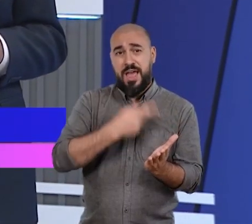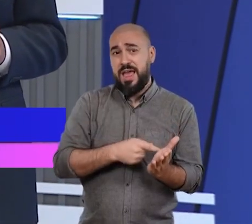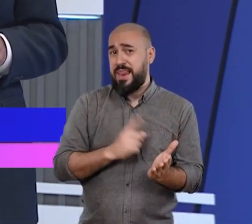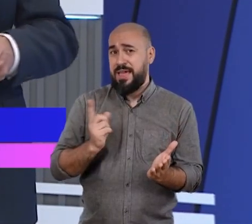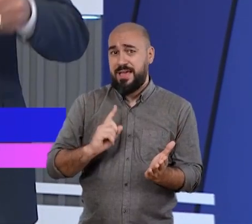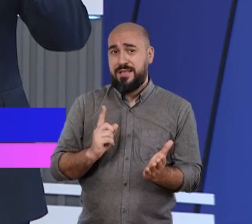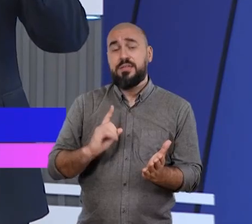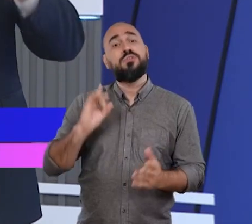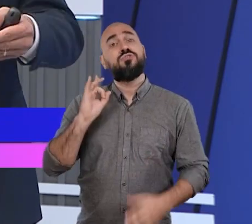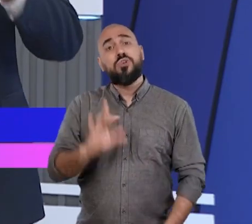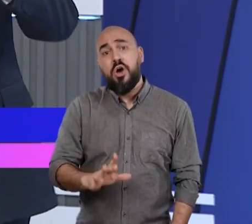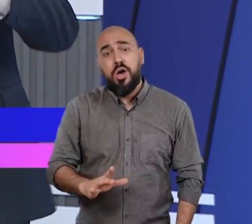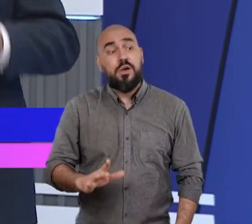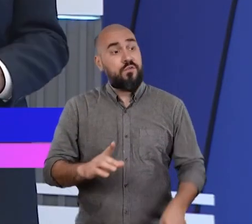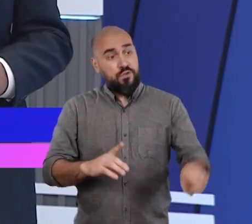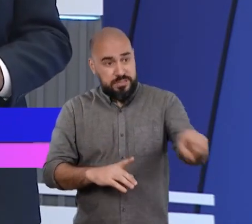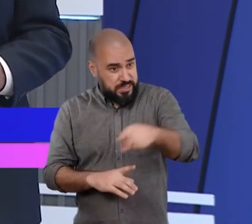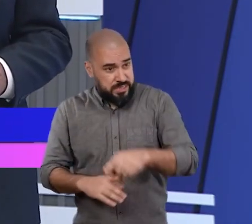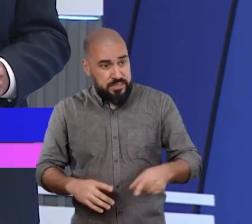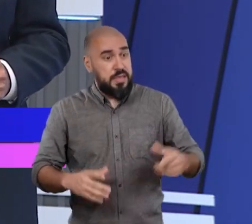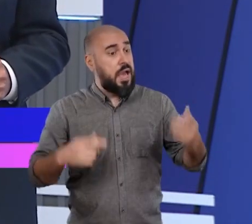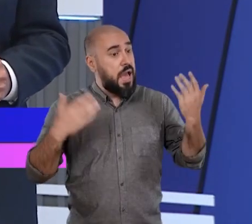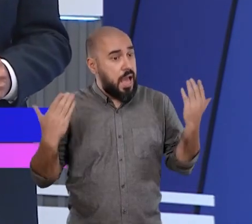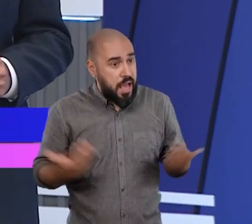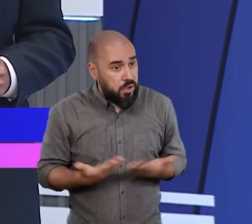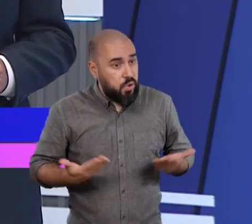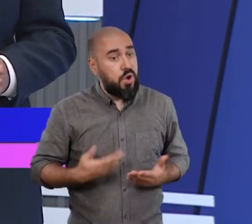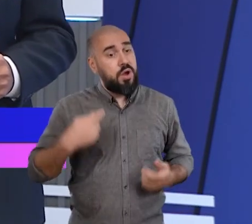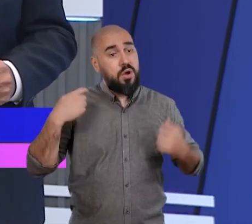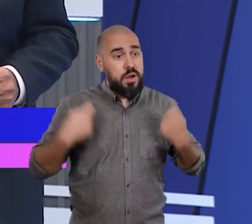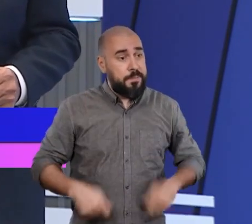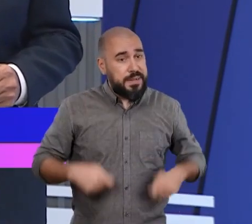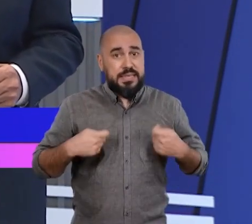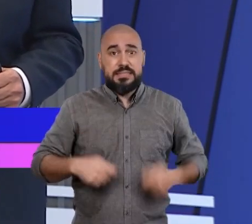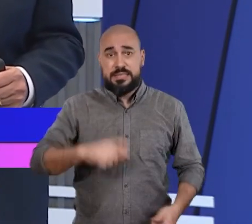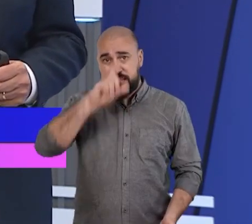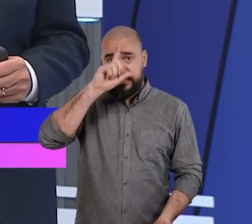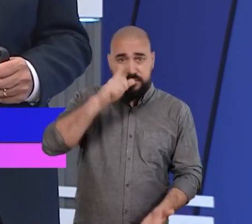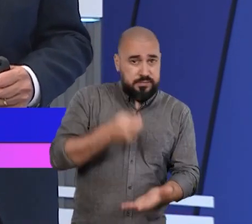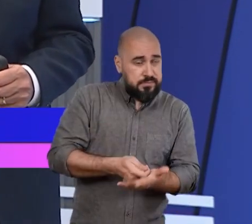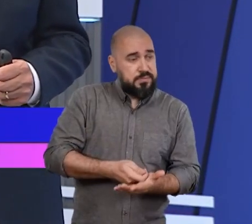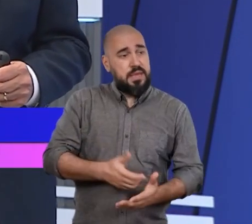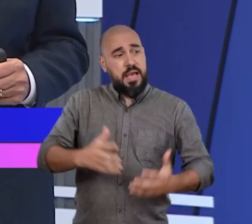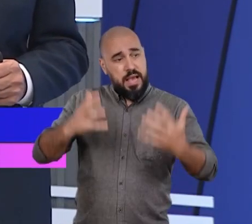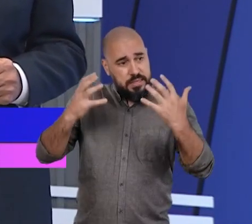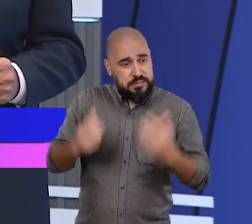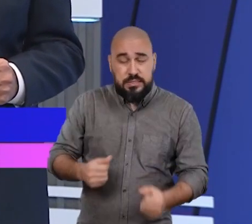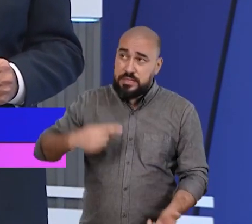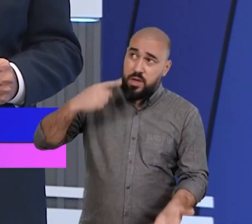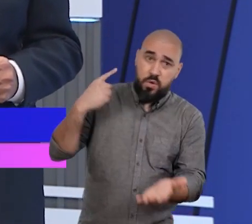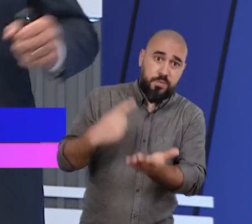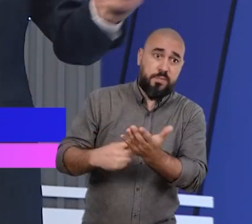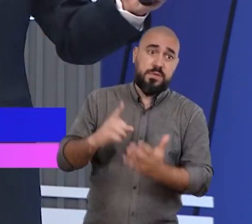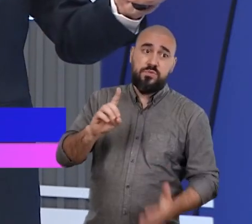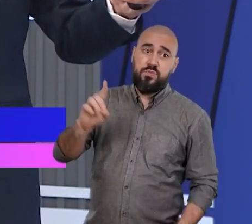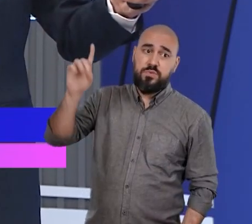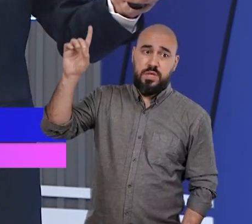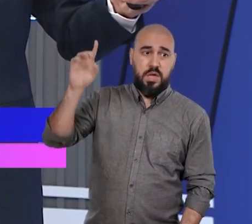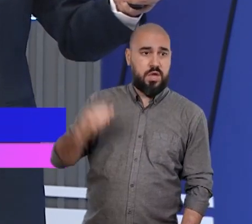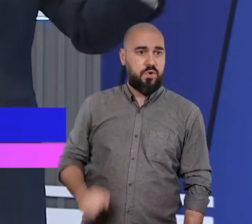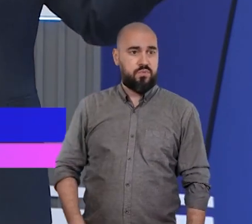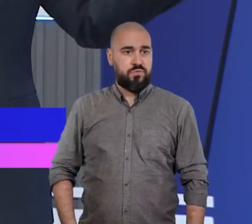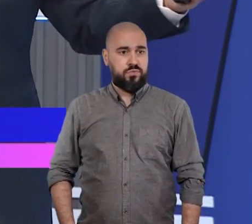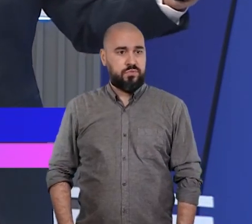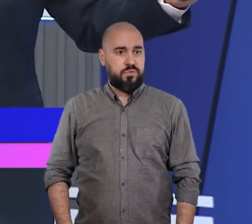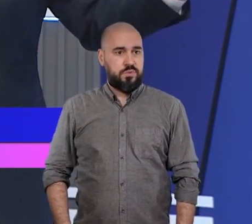está e andar de acordo com a vontade de Deus. Você precisa assumir um compromisso com o Senhor, porque isso é